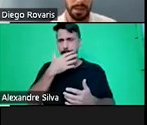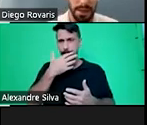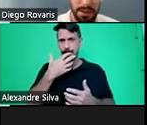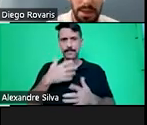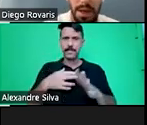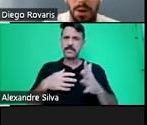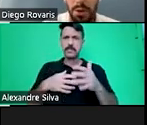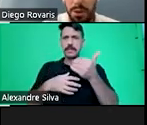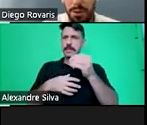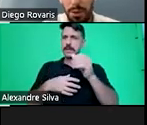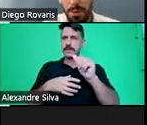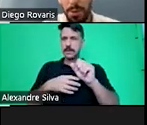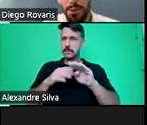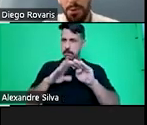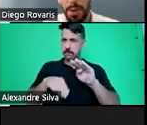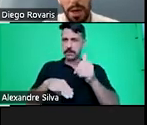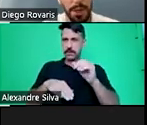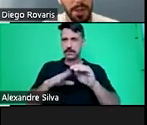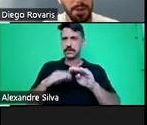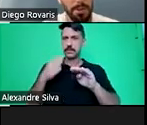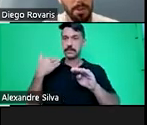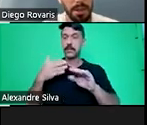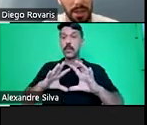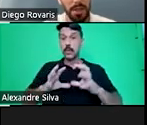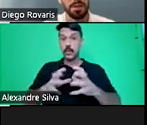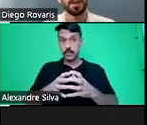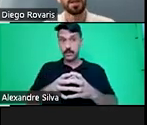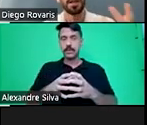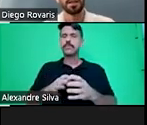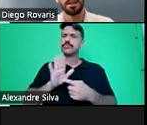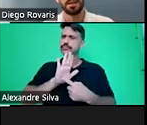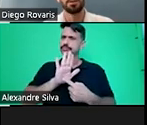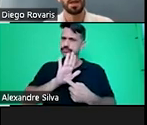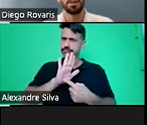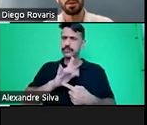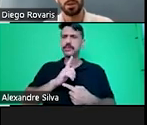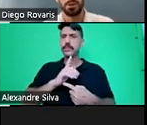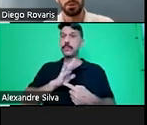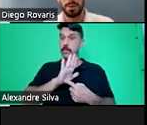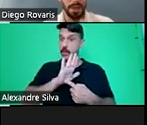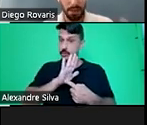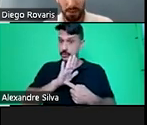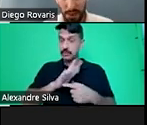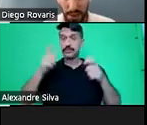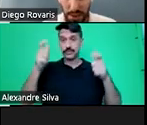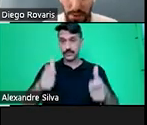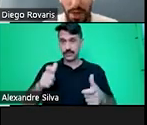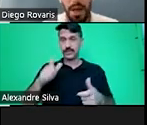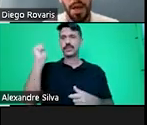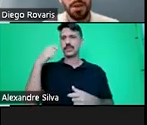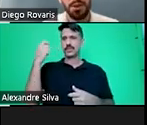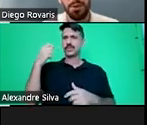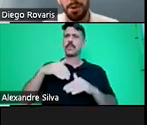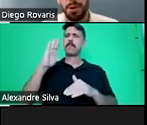uma década atrás. O nosso grupo, a partir de uma amostra que a gente vem caracterizando lá no Rio Grande do Sul há mais de 20